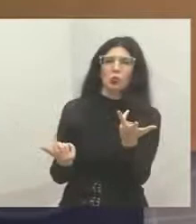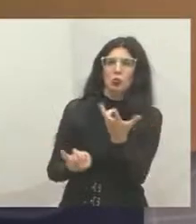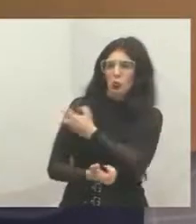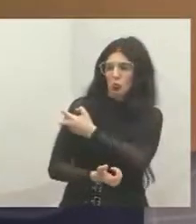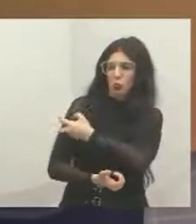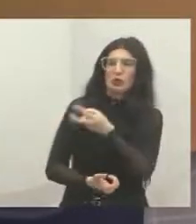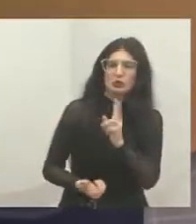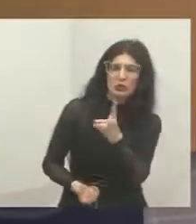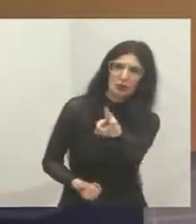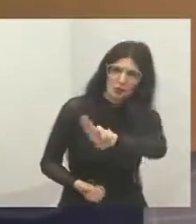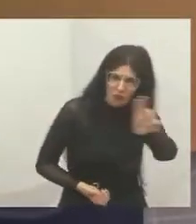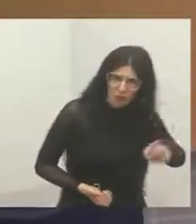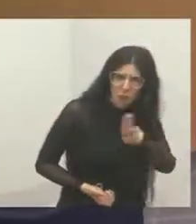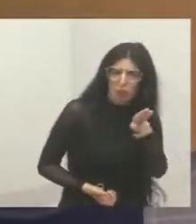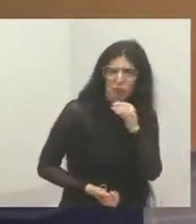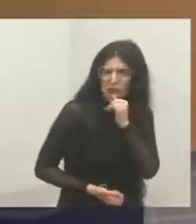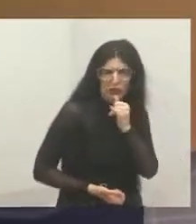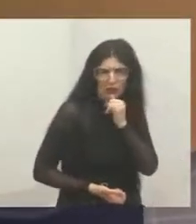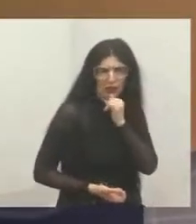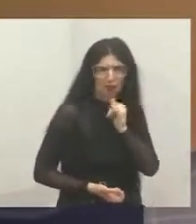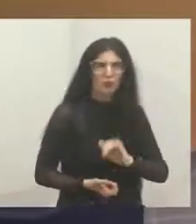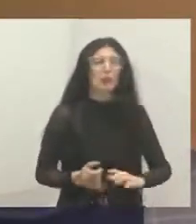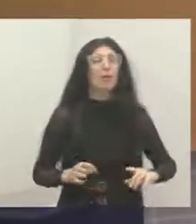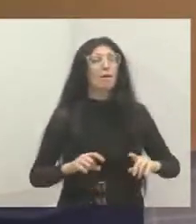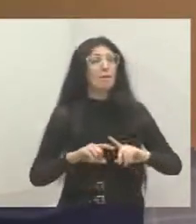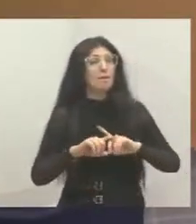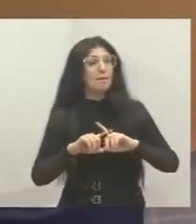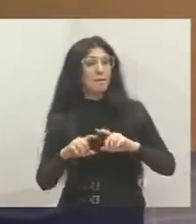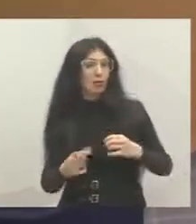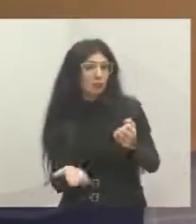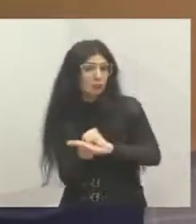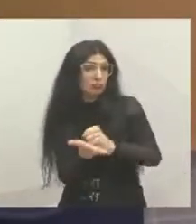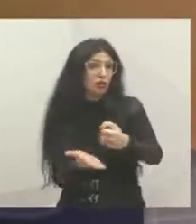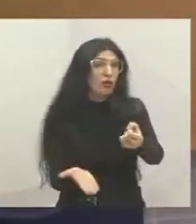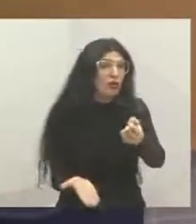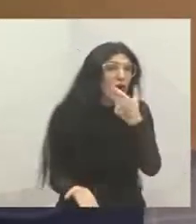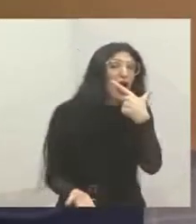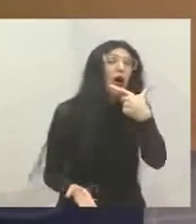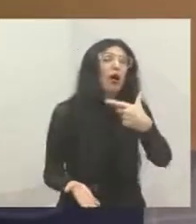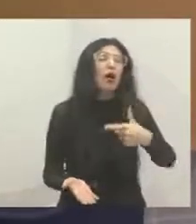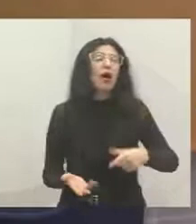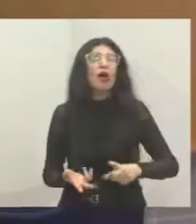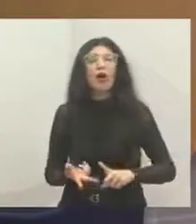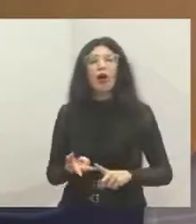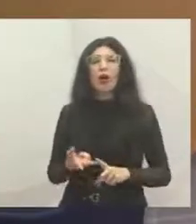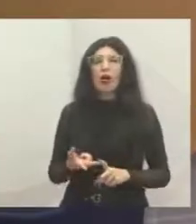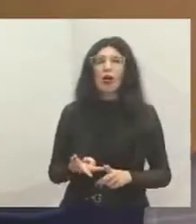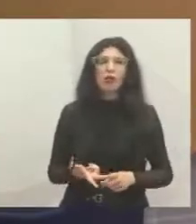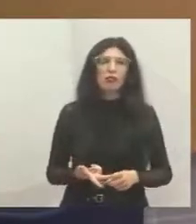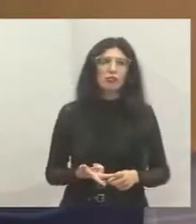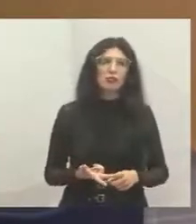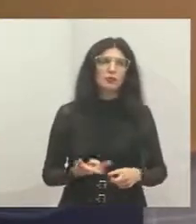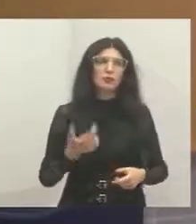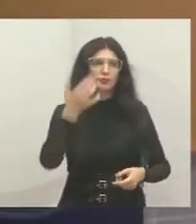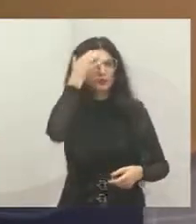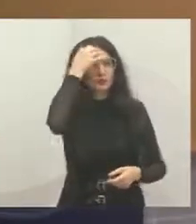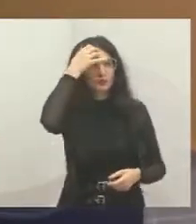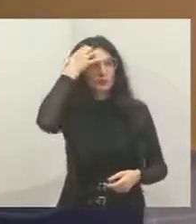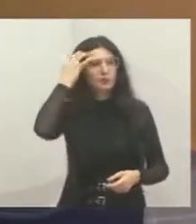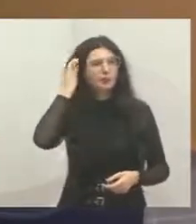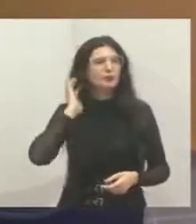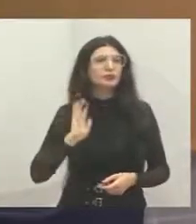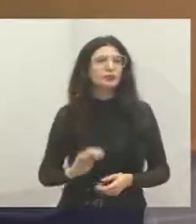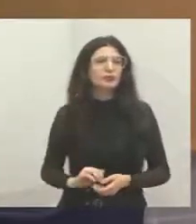a municipalidade dentro da sua necessidade, que são os remédios, né, as vias. Você precisa comprar o material para